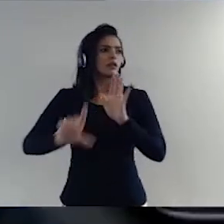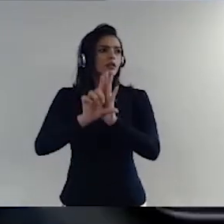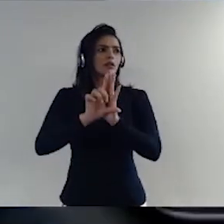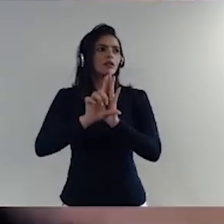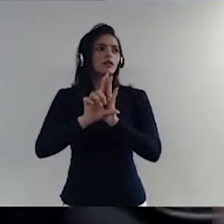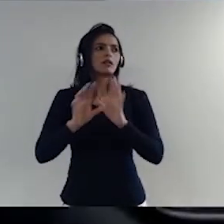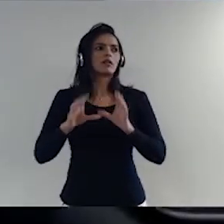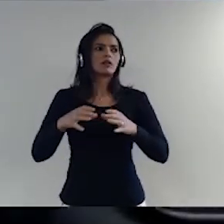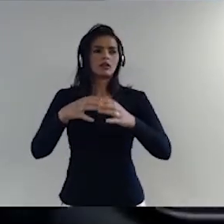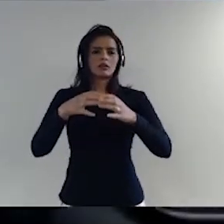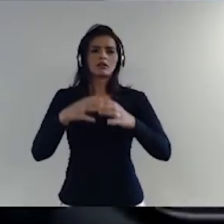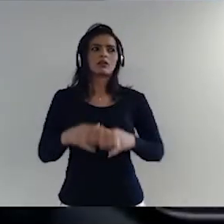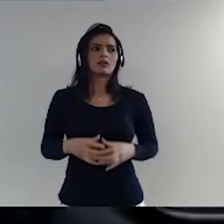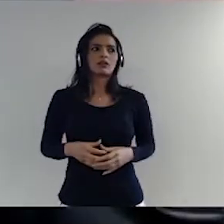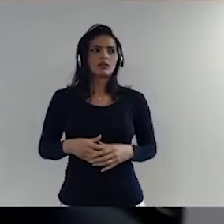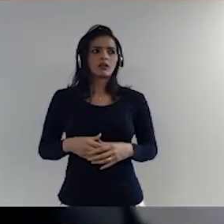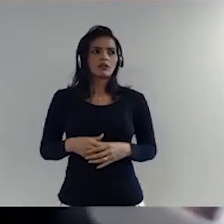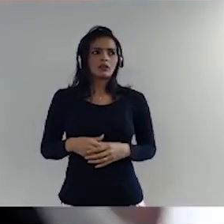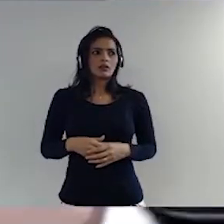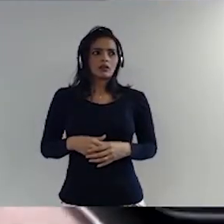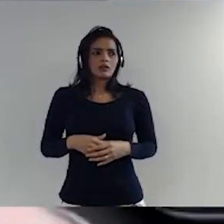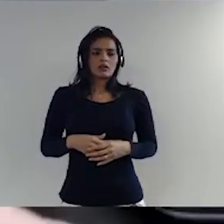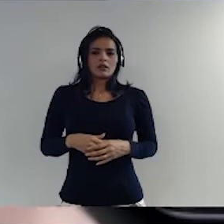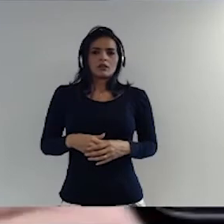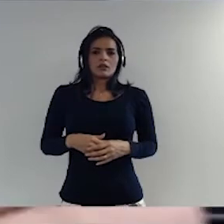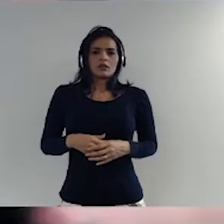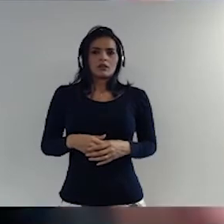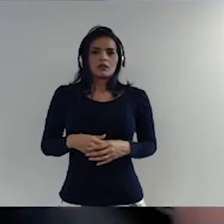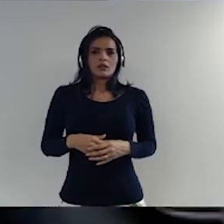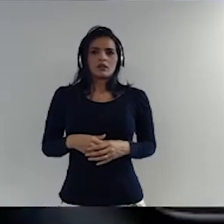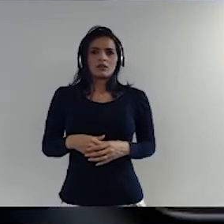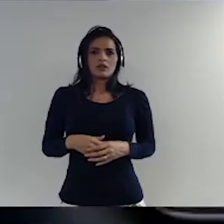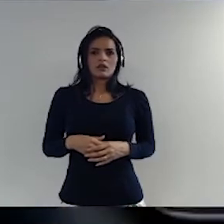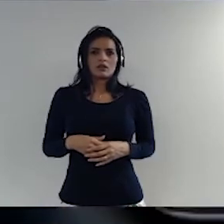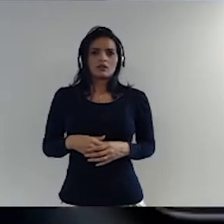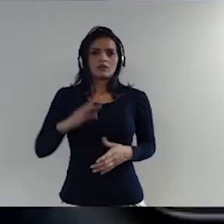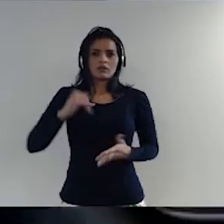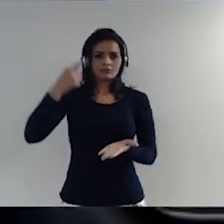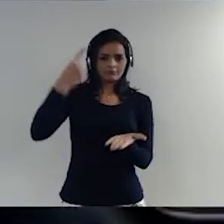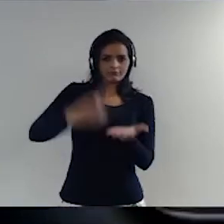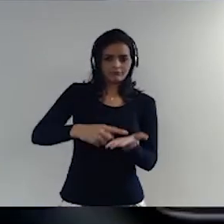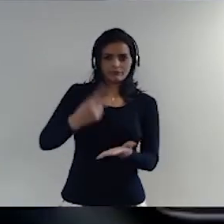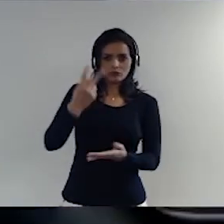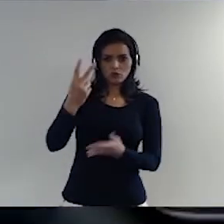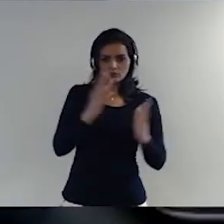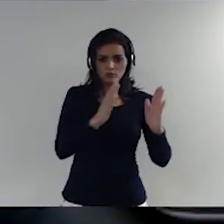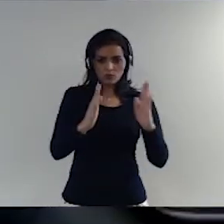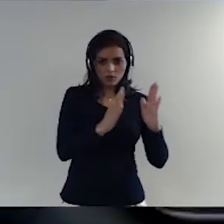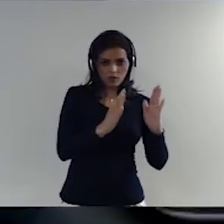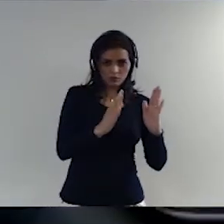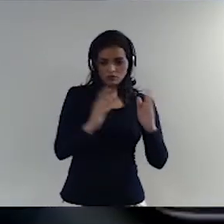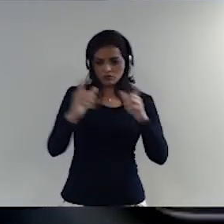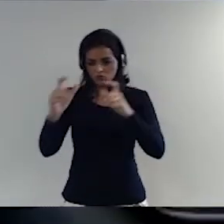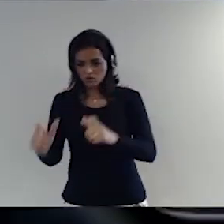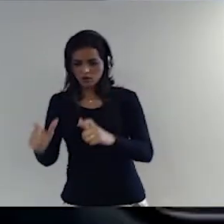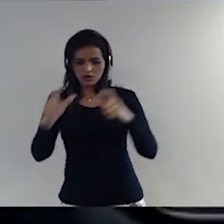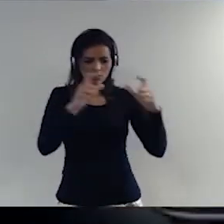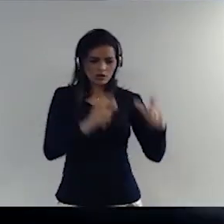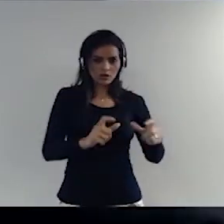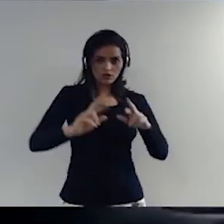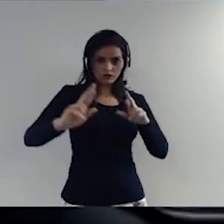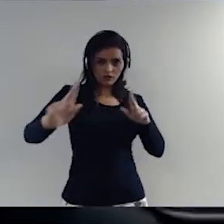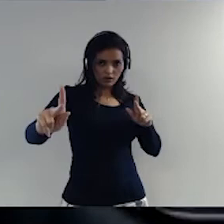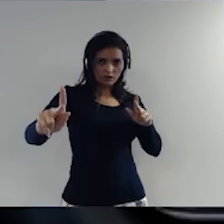processual, de que o ato que vai ser realizado em dois momentos, em duas localidades,